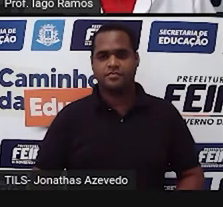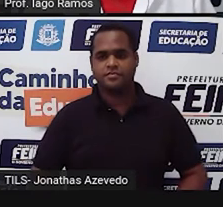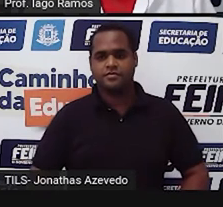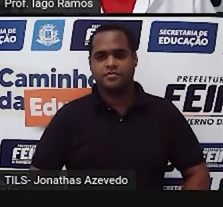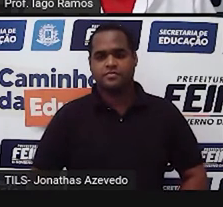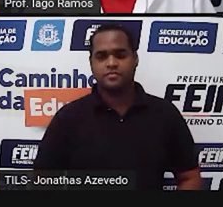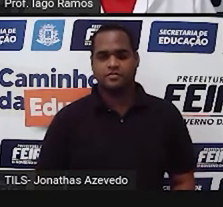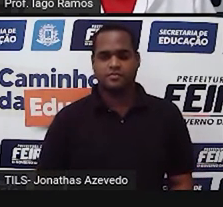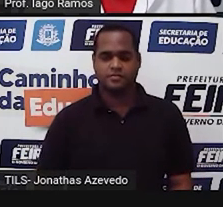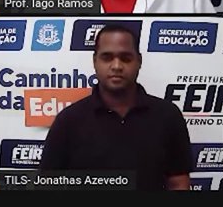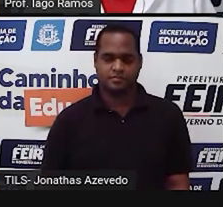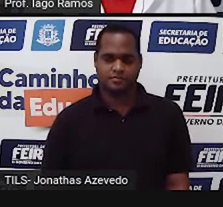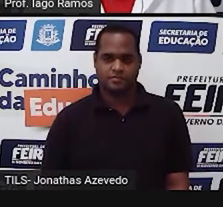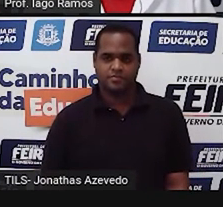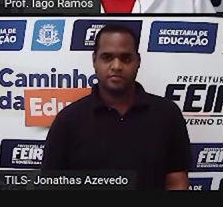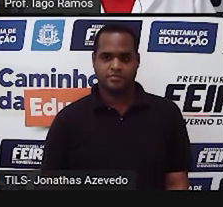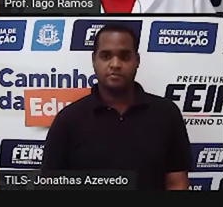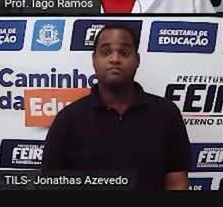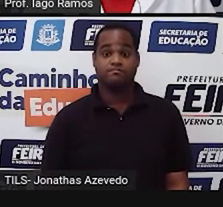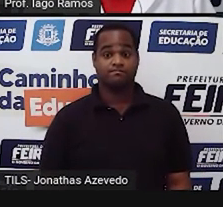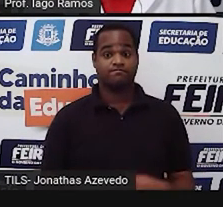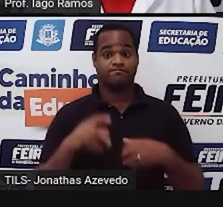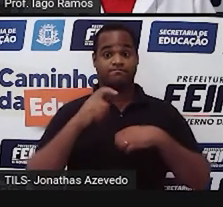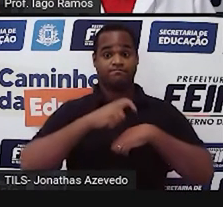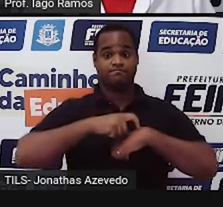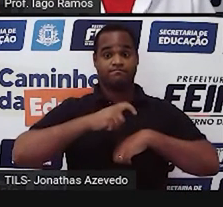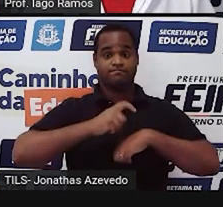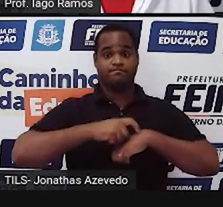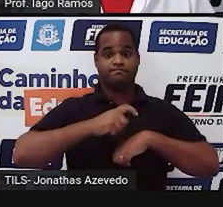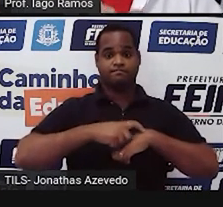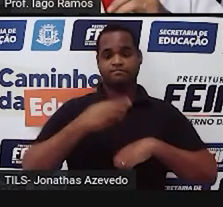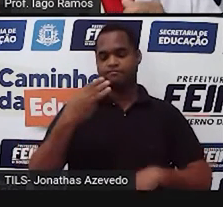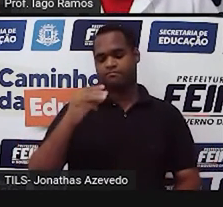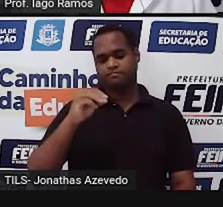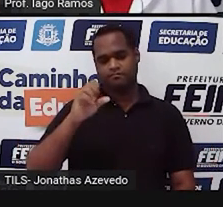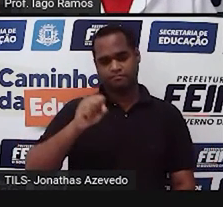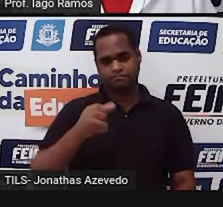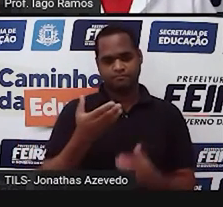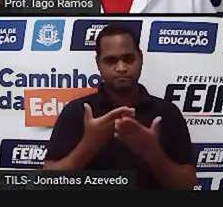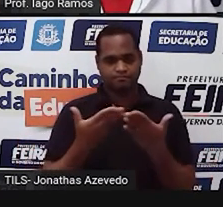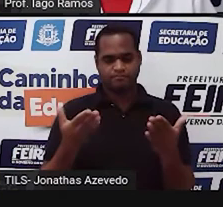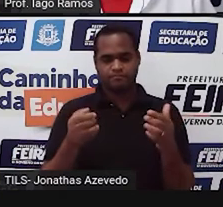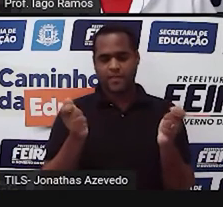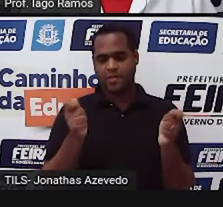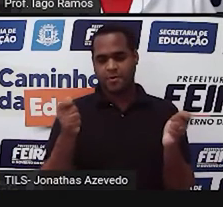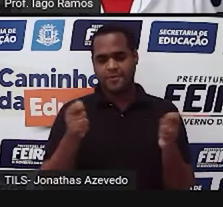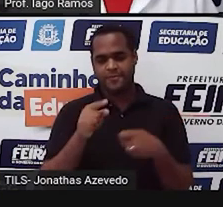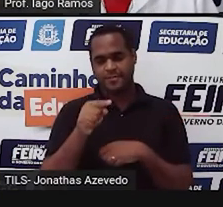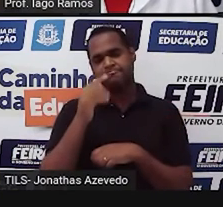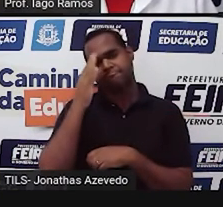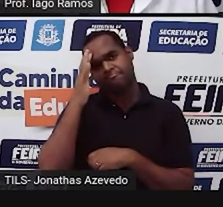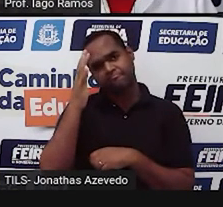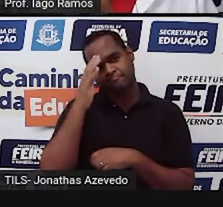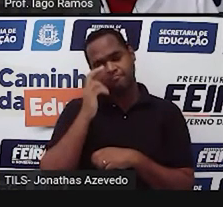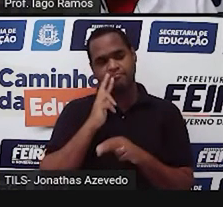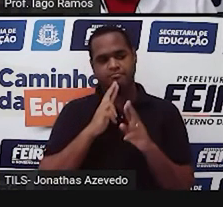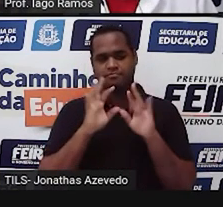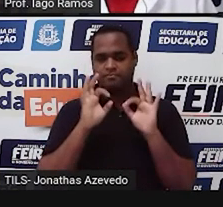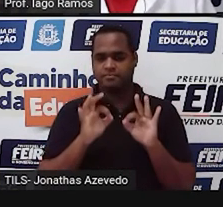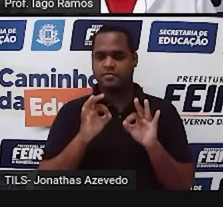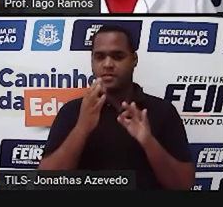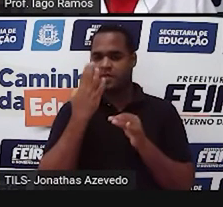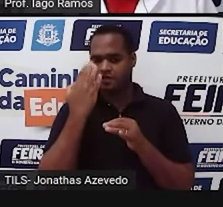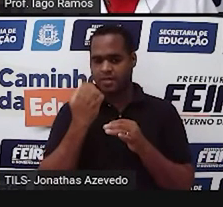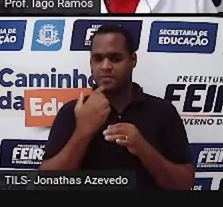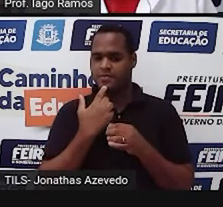E aí o tempo 30 segundos suficiente para você dizer e eu sei